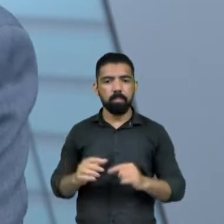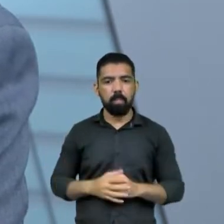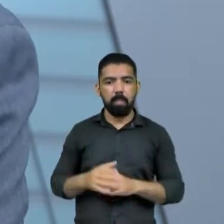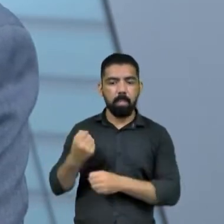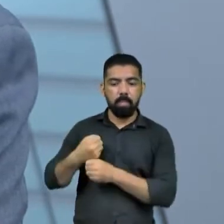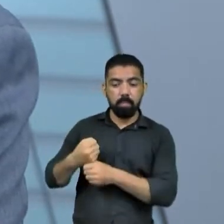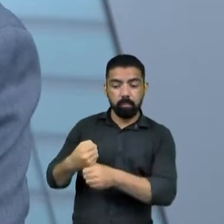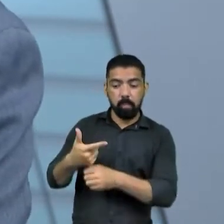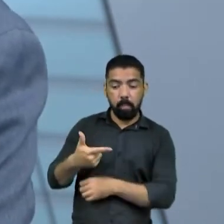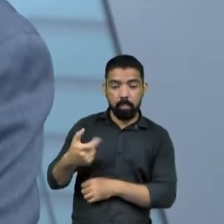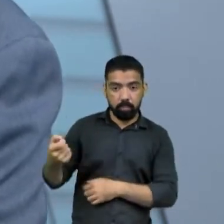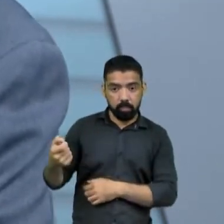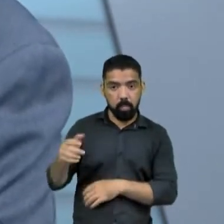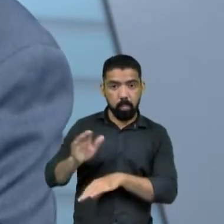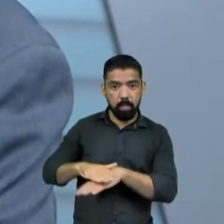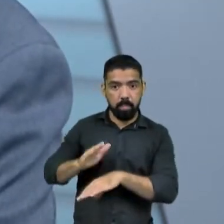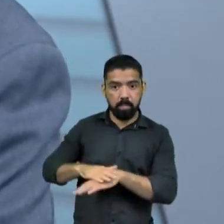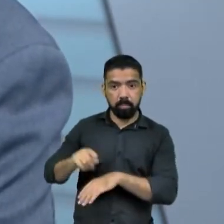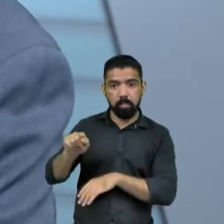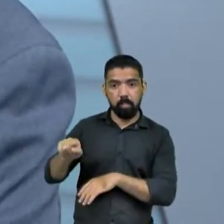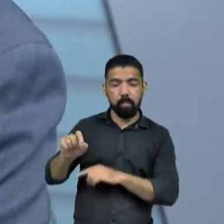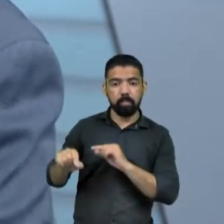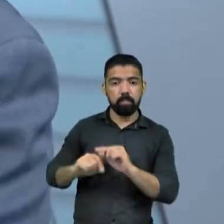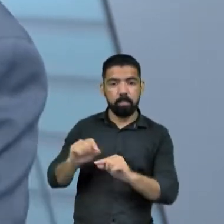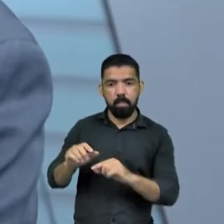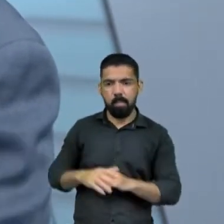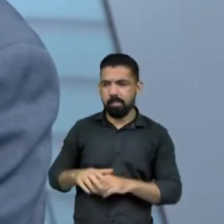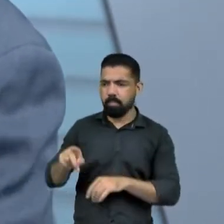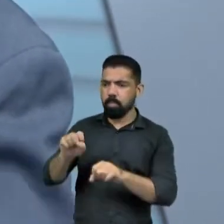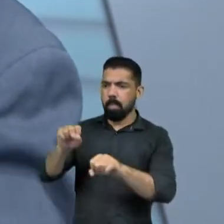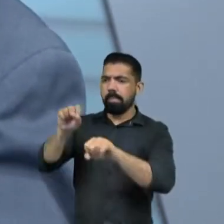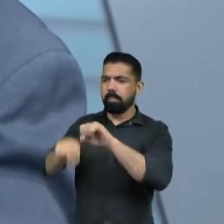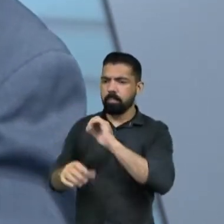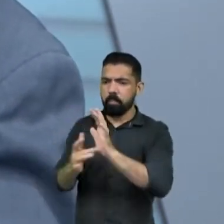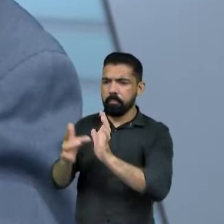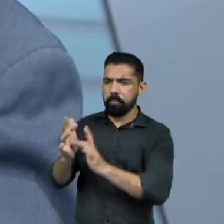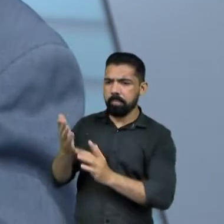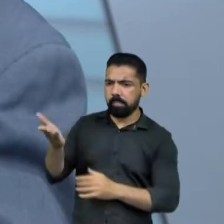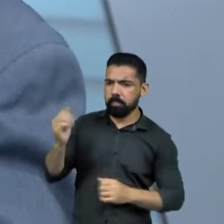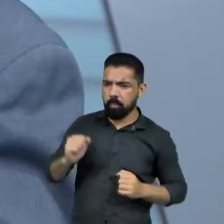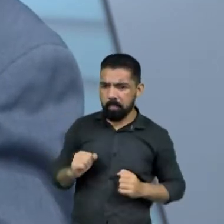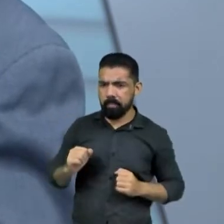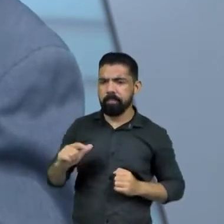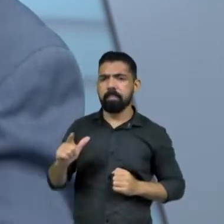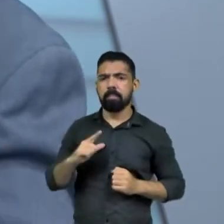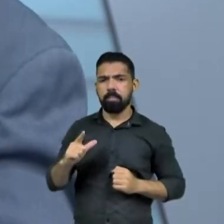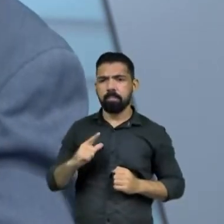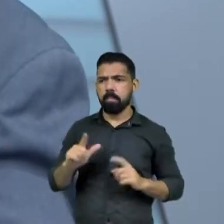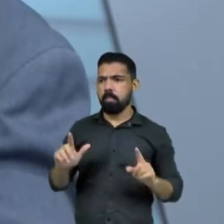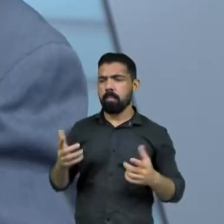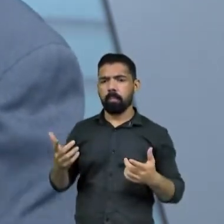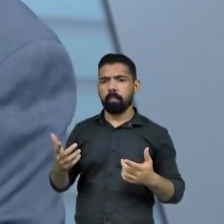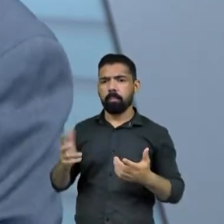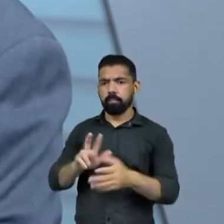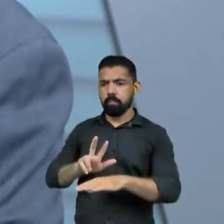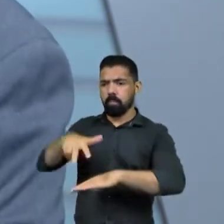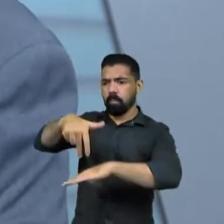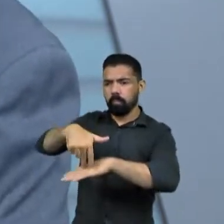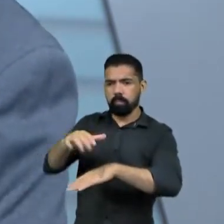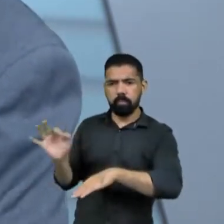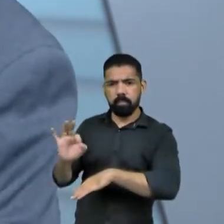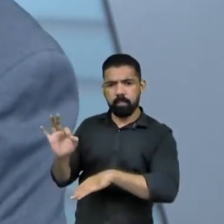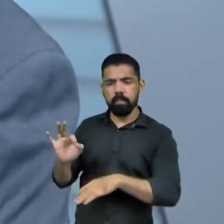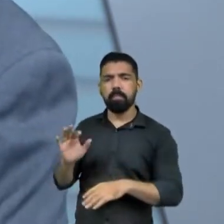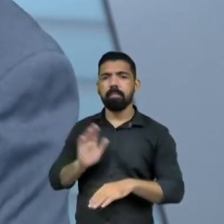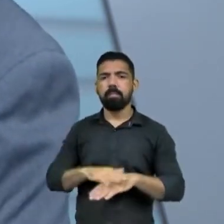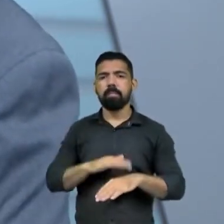anos ele foi cobrado pelos padres você matou Jesus e terminou a música com a morte de Jesus e aí e ele ficou e ele fez